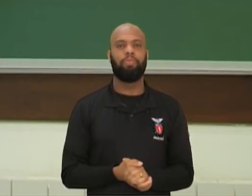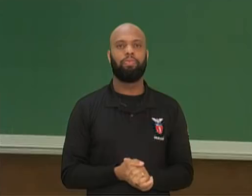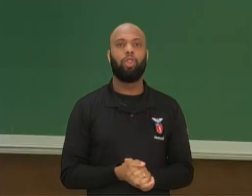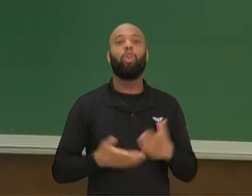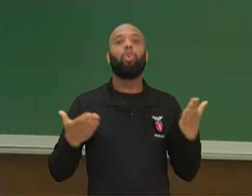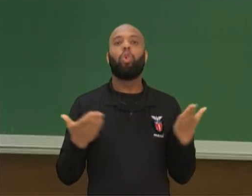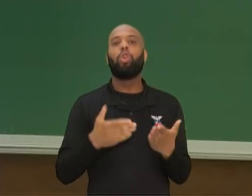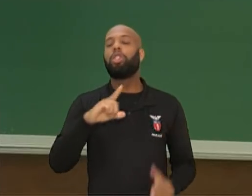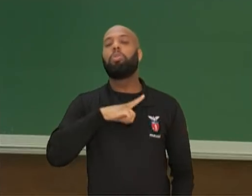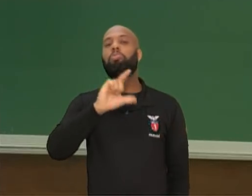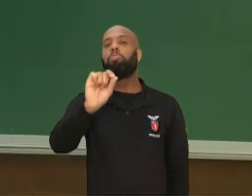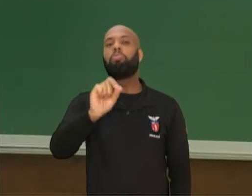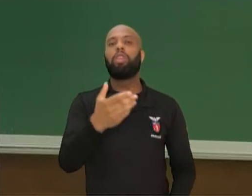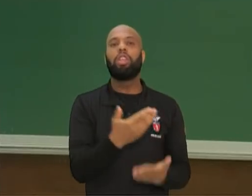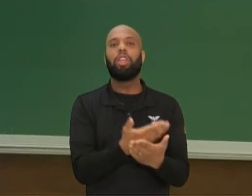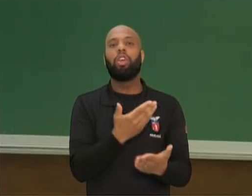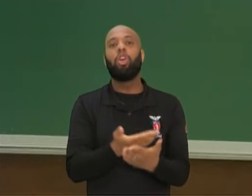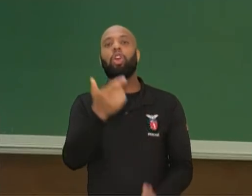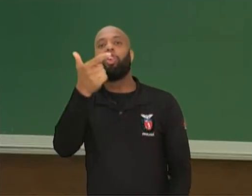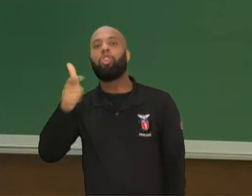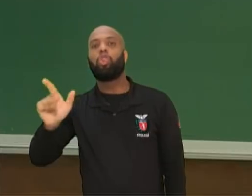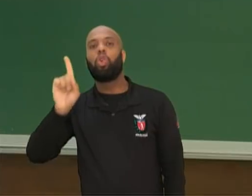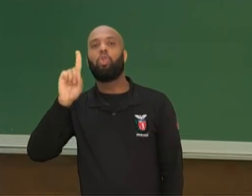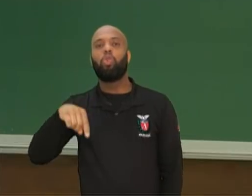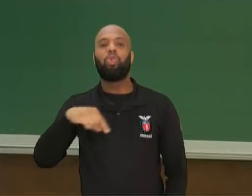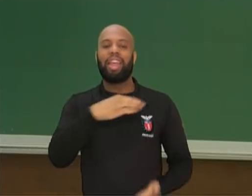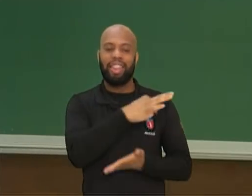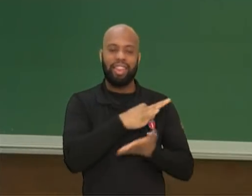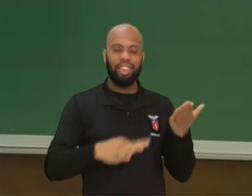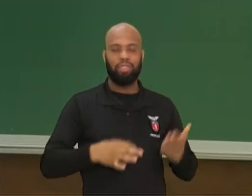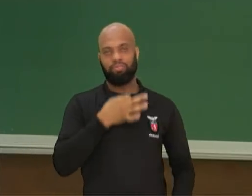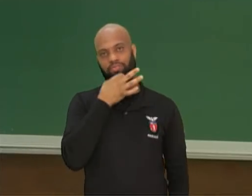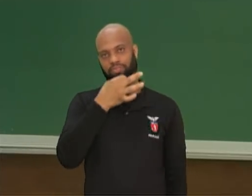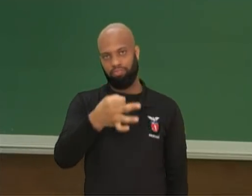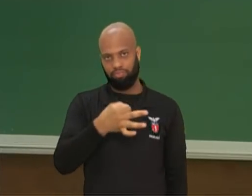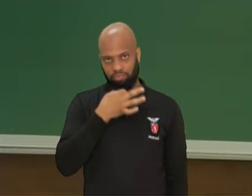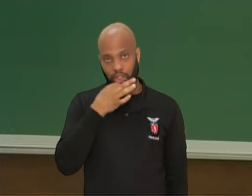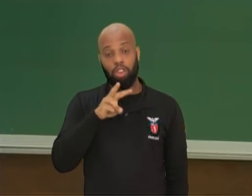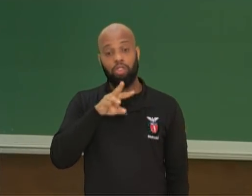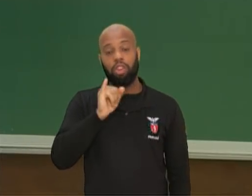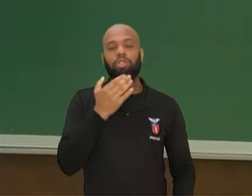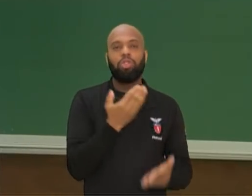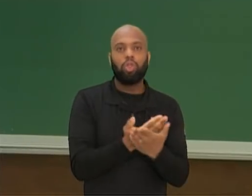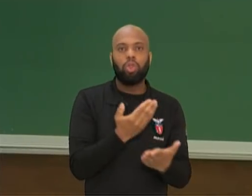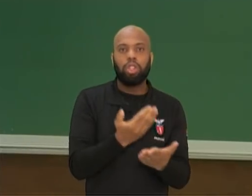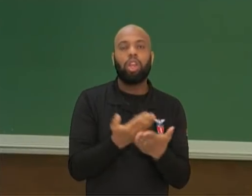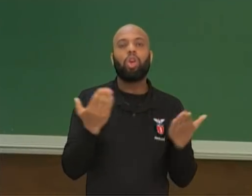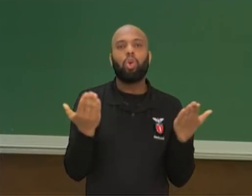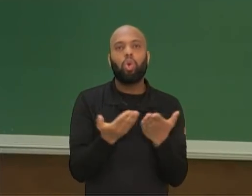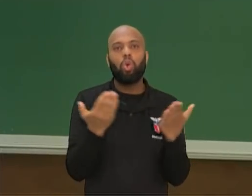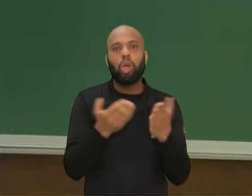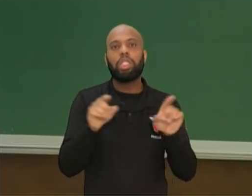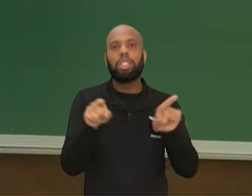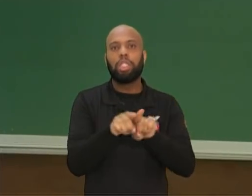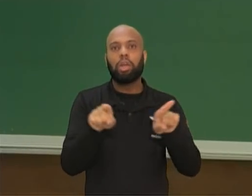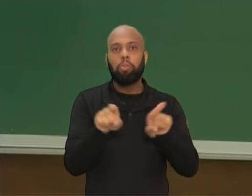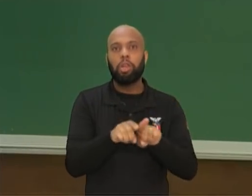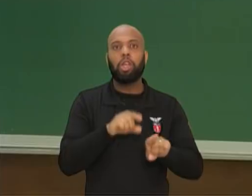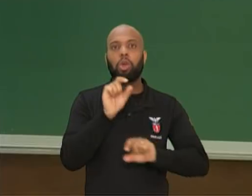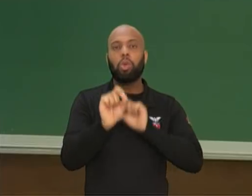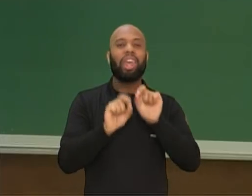Nós temos aqui novamente artigos de opinião. Nós vamos estudar mais uma vez, que é